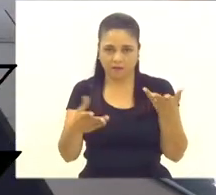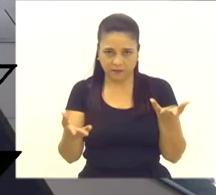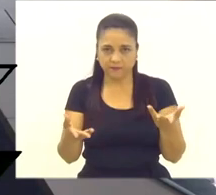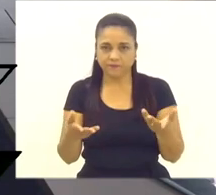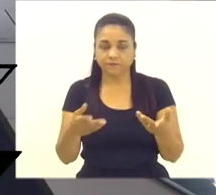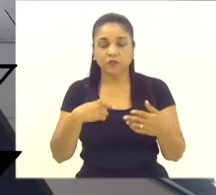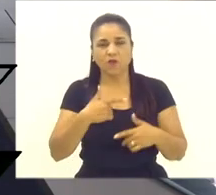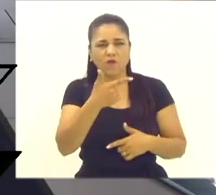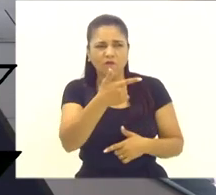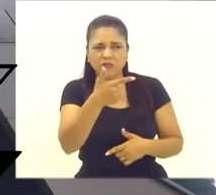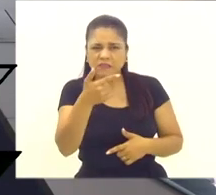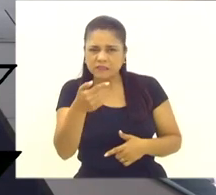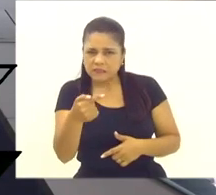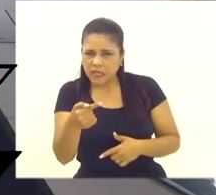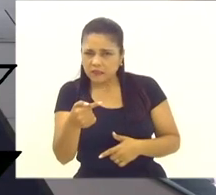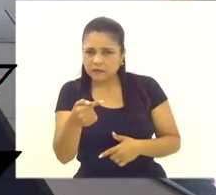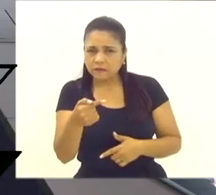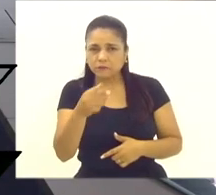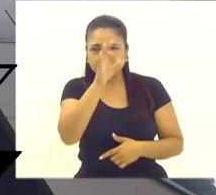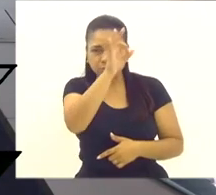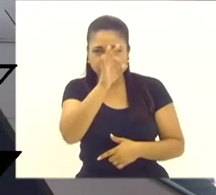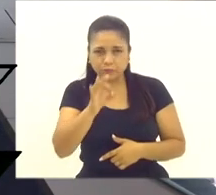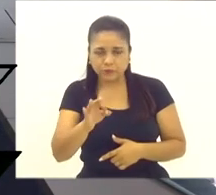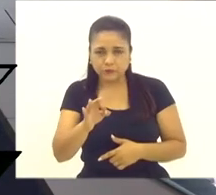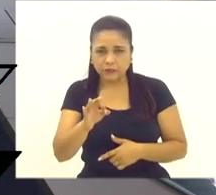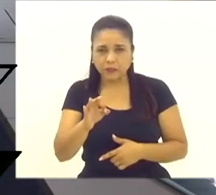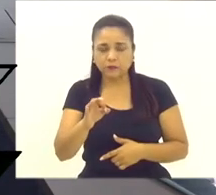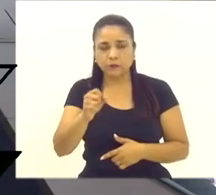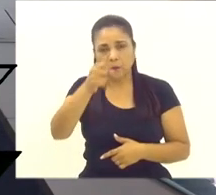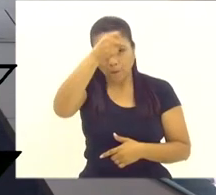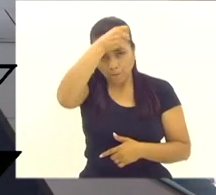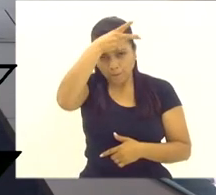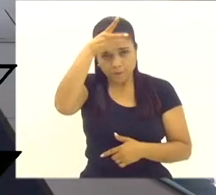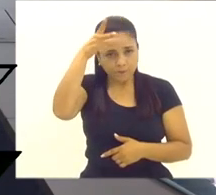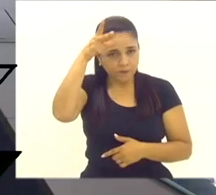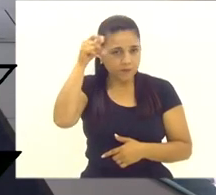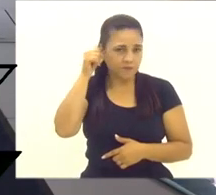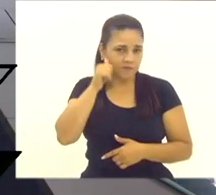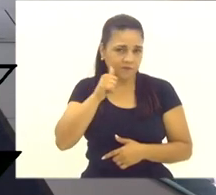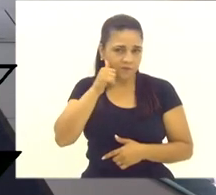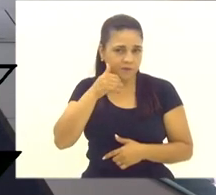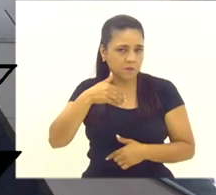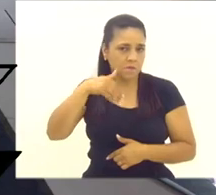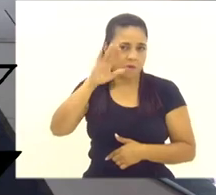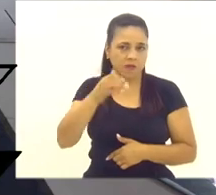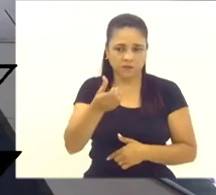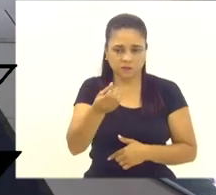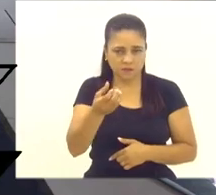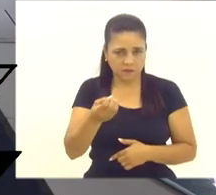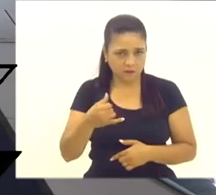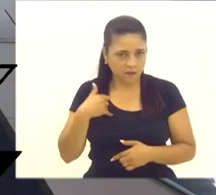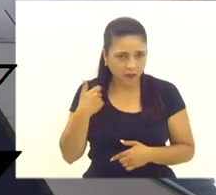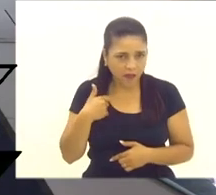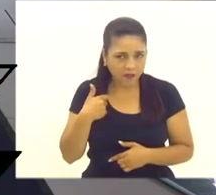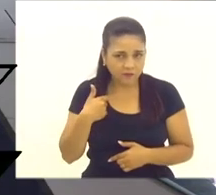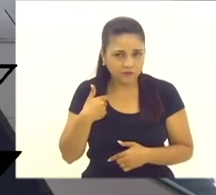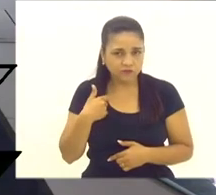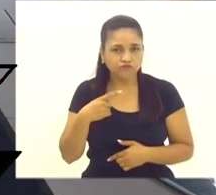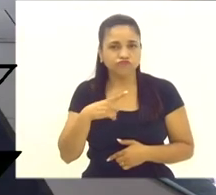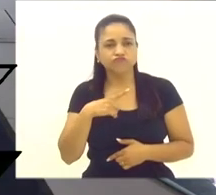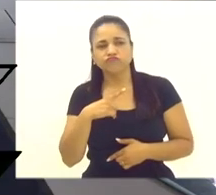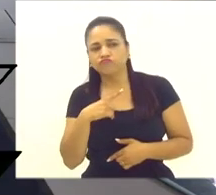só são para os prefeitos maiores que 60 anos até onde aí também não tem o